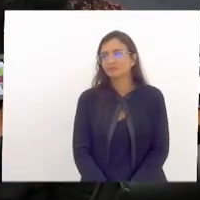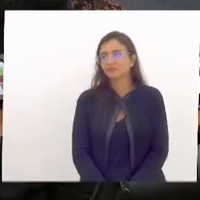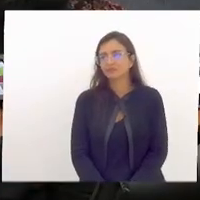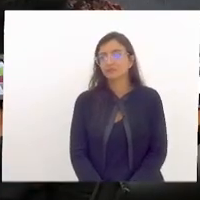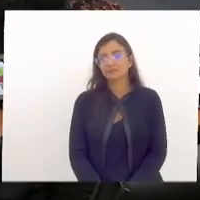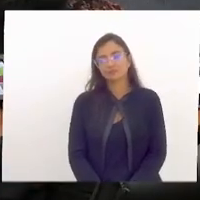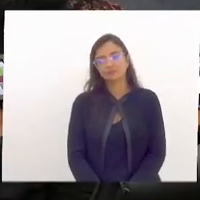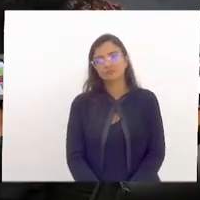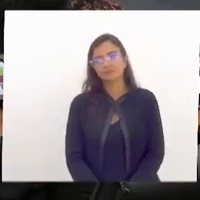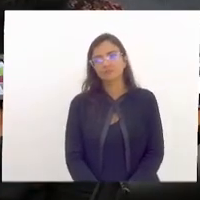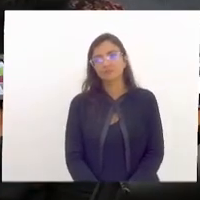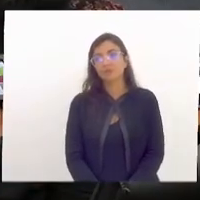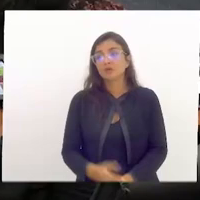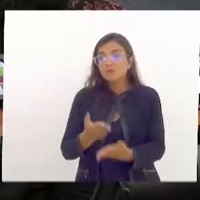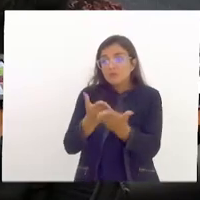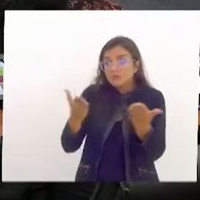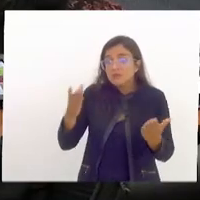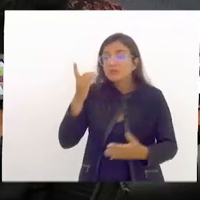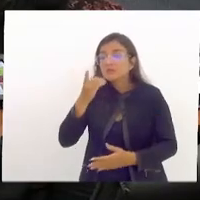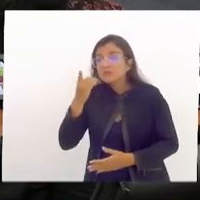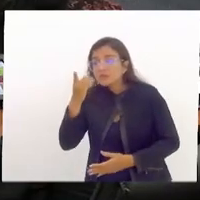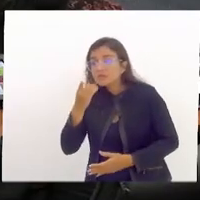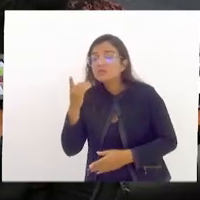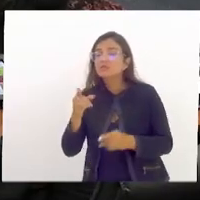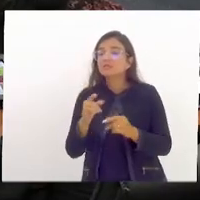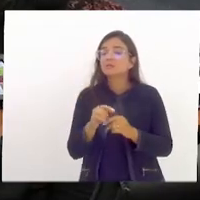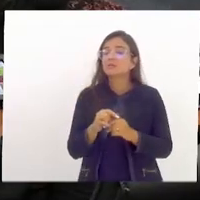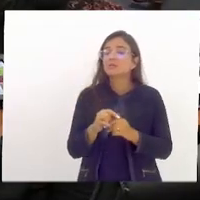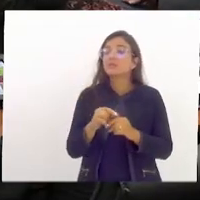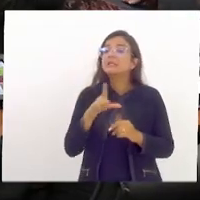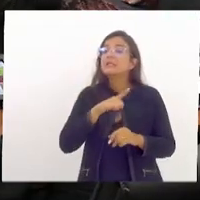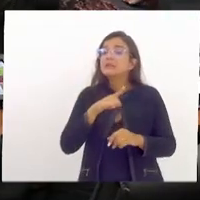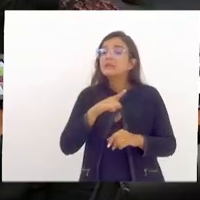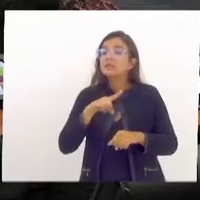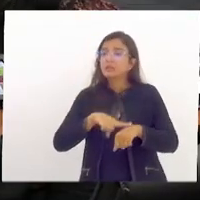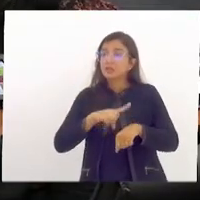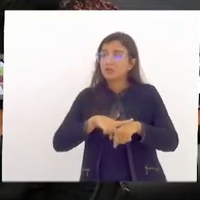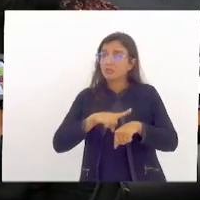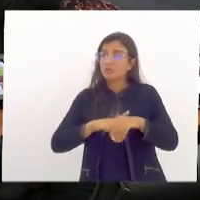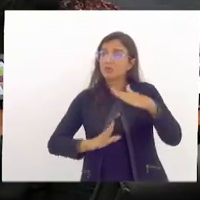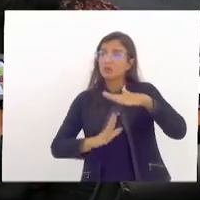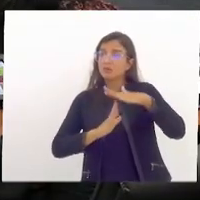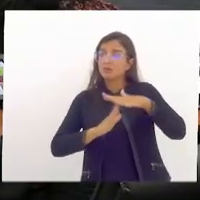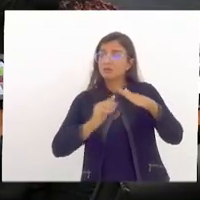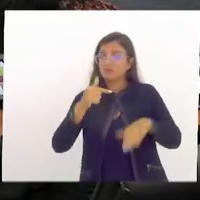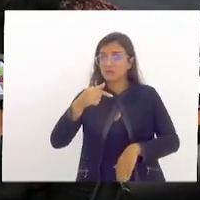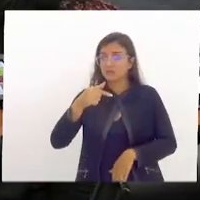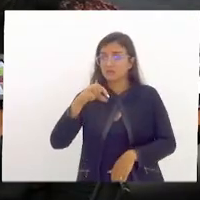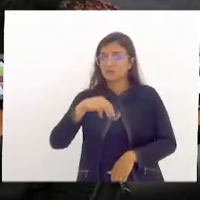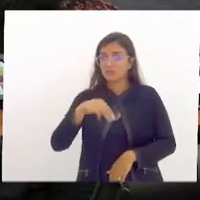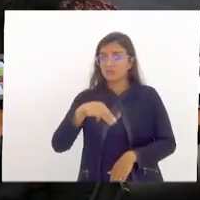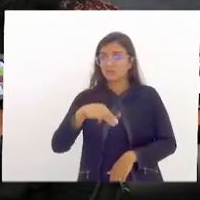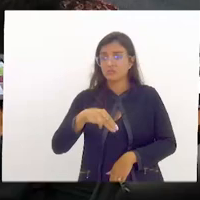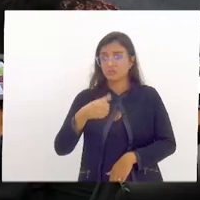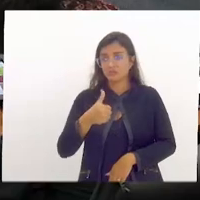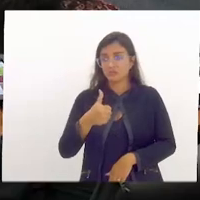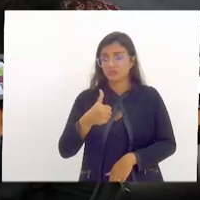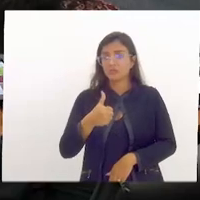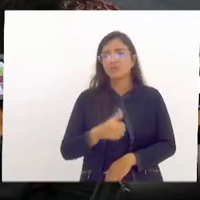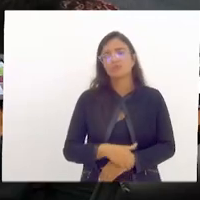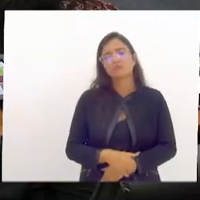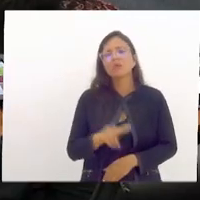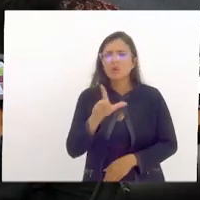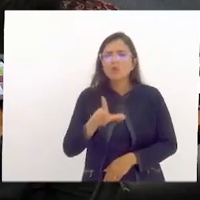Lembrando aos senhores deputados e deputadas que o tempo regimental para essa discussão é de 7 minutos. É claro